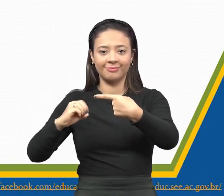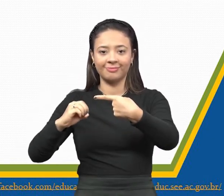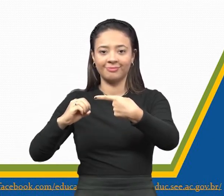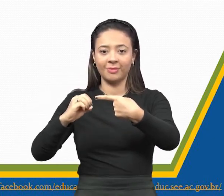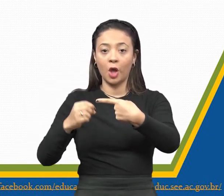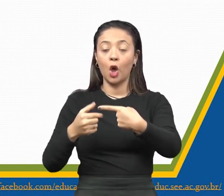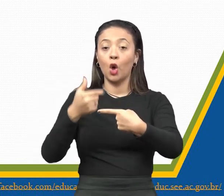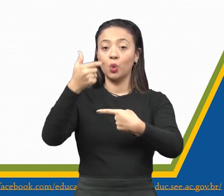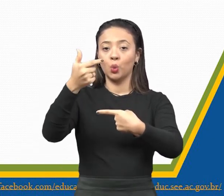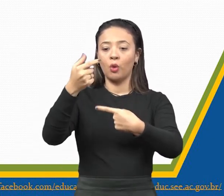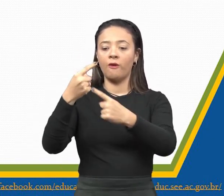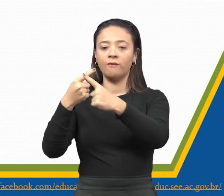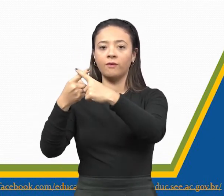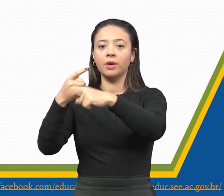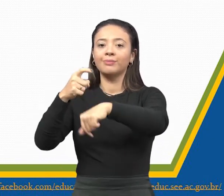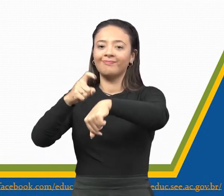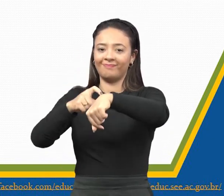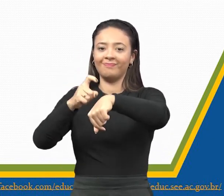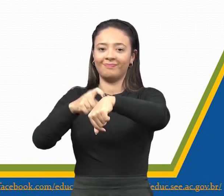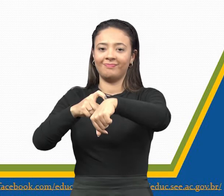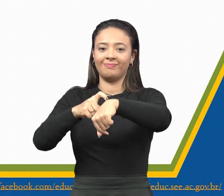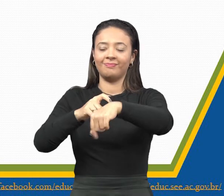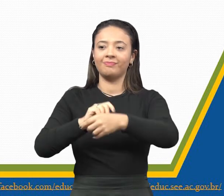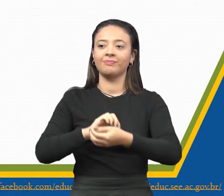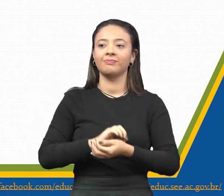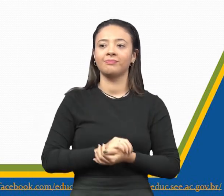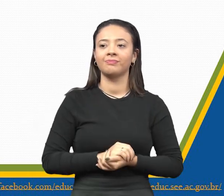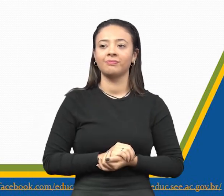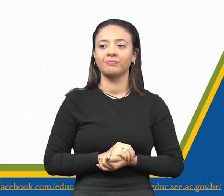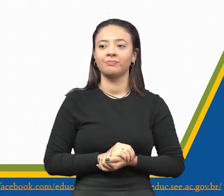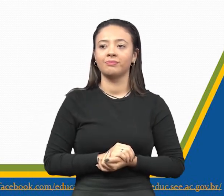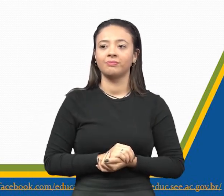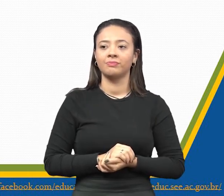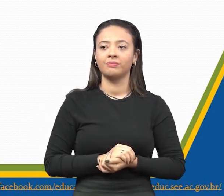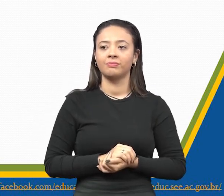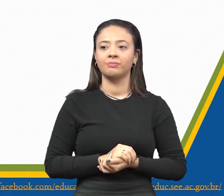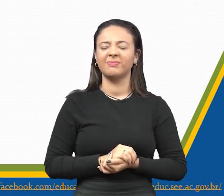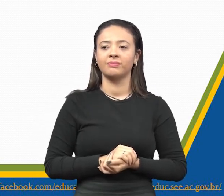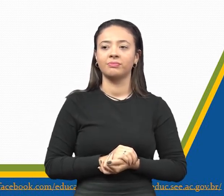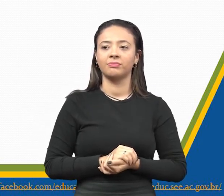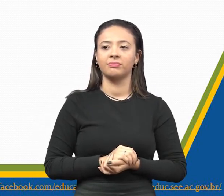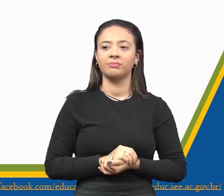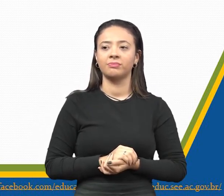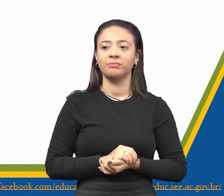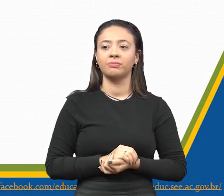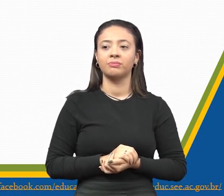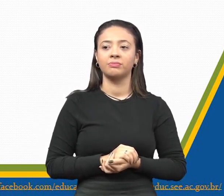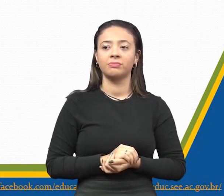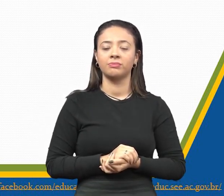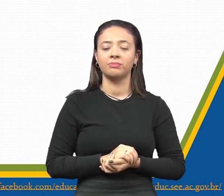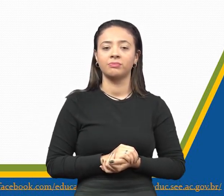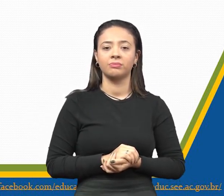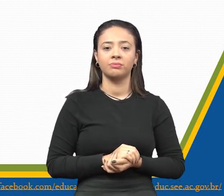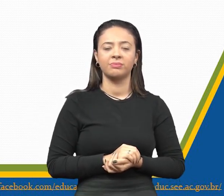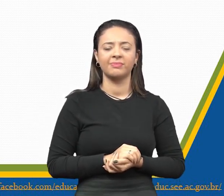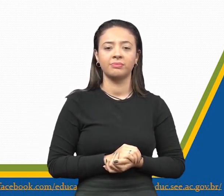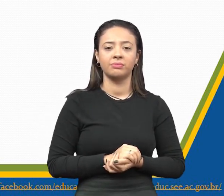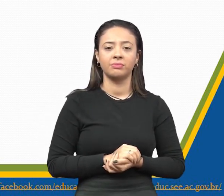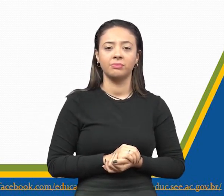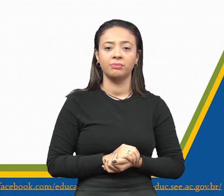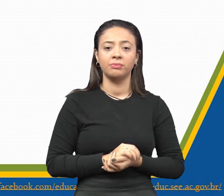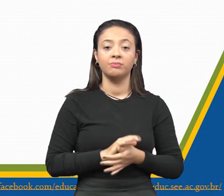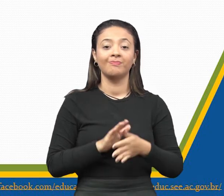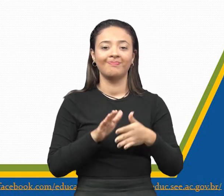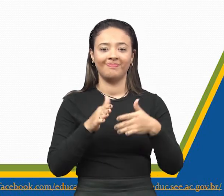vezes 99 por 100, elevado a 2 vezes esse tempo. Bom,